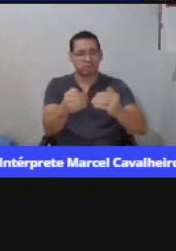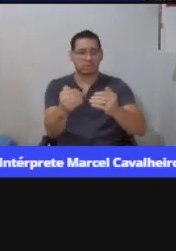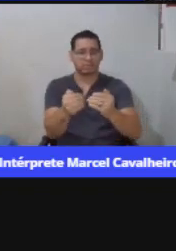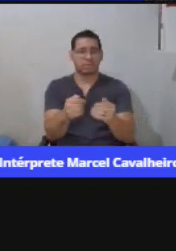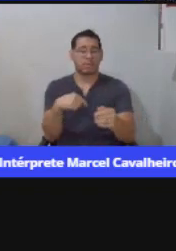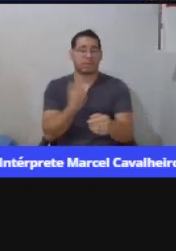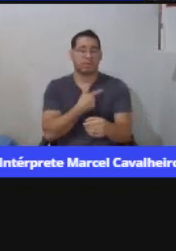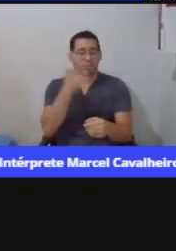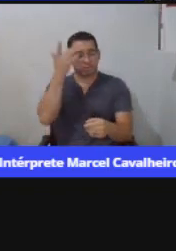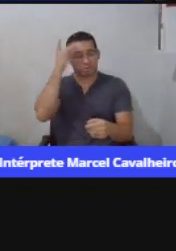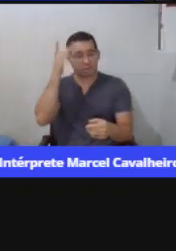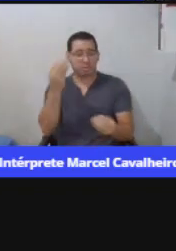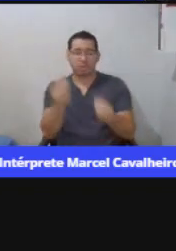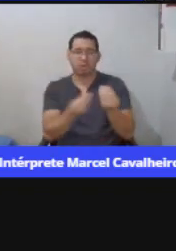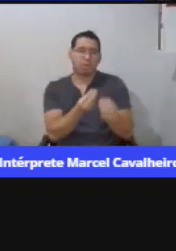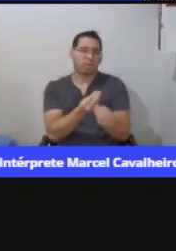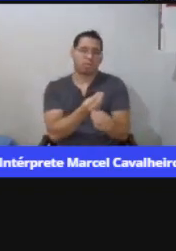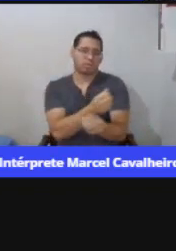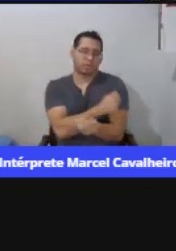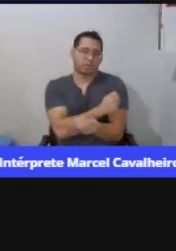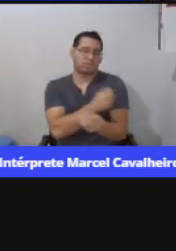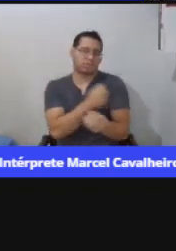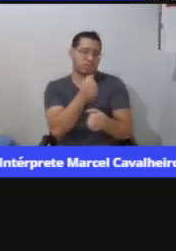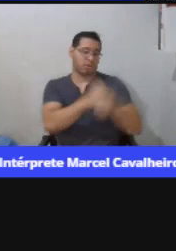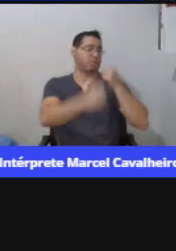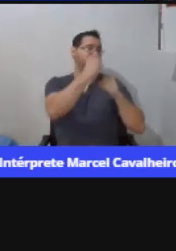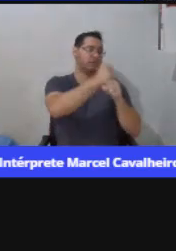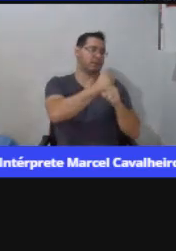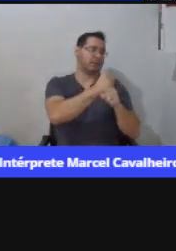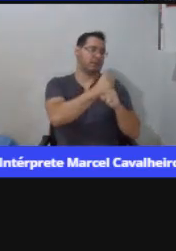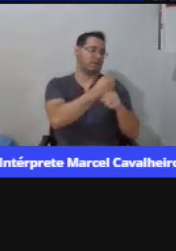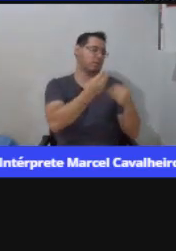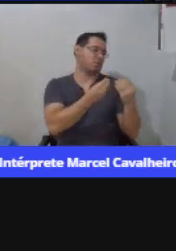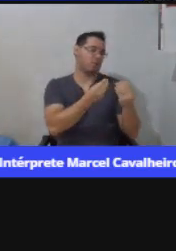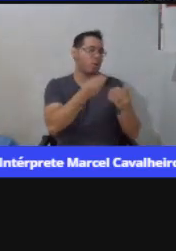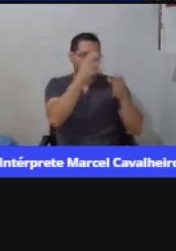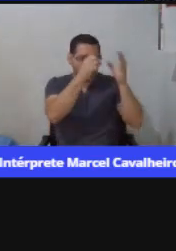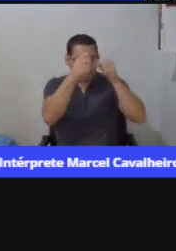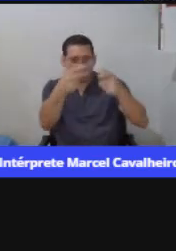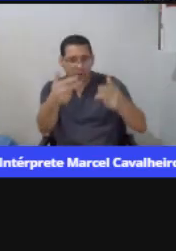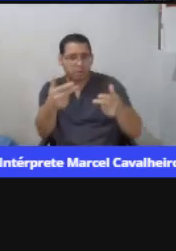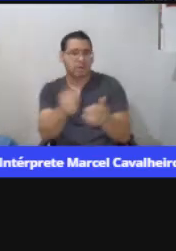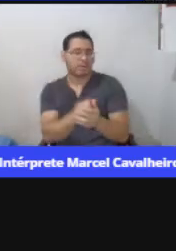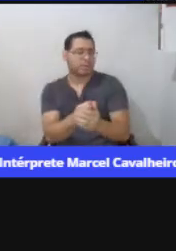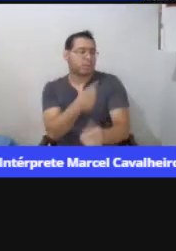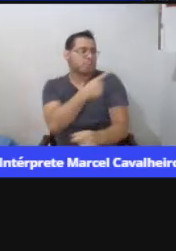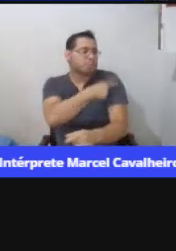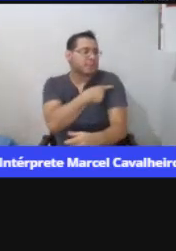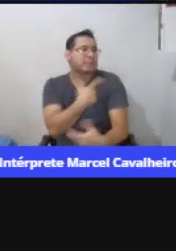estão vindo para o ano seguinte, ou seja, primeiro para o 2º aninho, como que ele vai estar